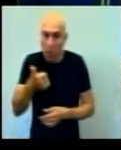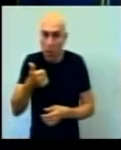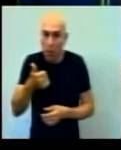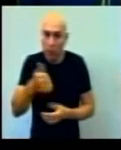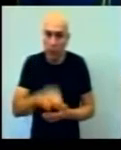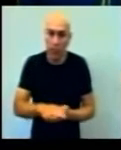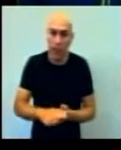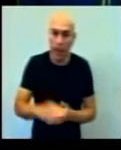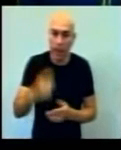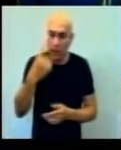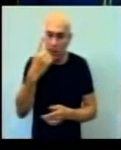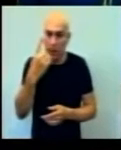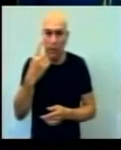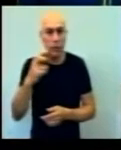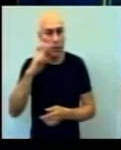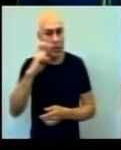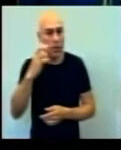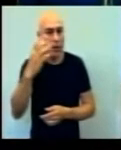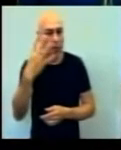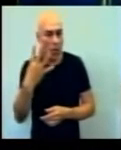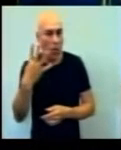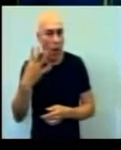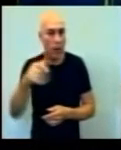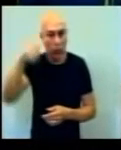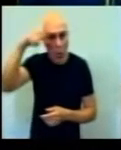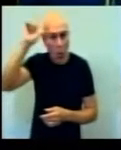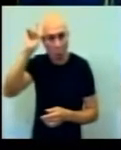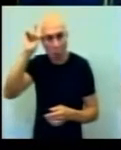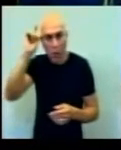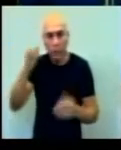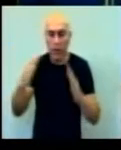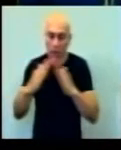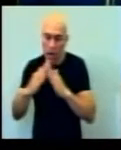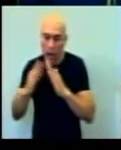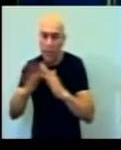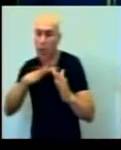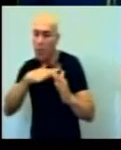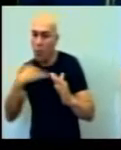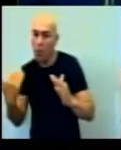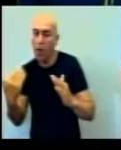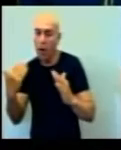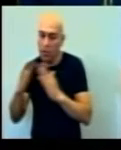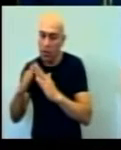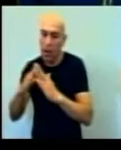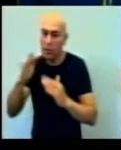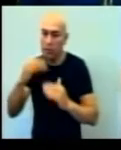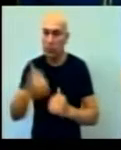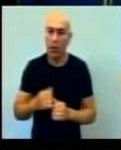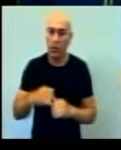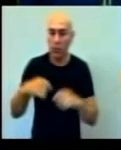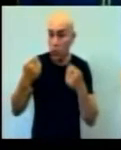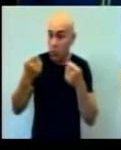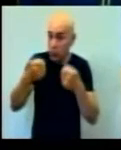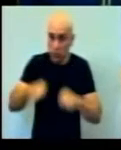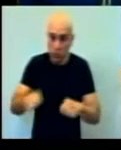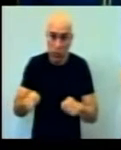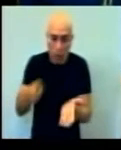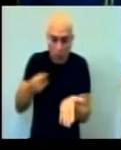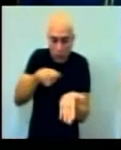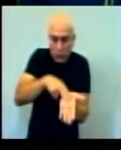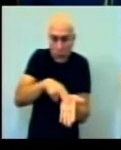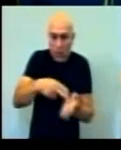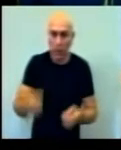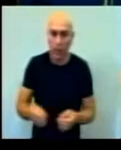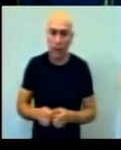colocado 154. No entanto, nós tivemos óbitos também que ocorreram em domicílio, que não necessariamente precisaram de internação. Ok?